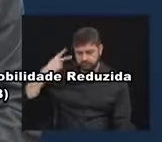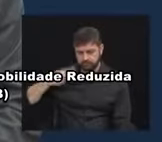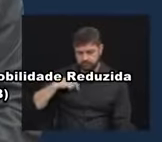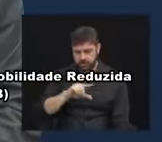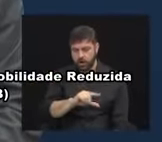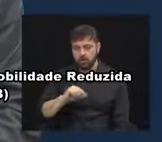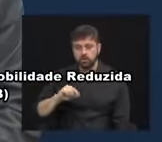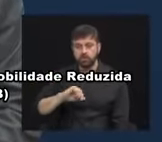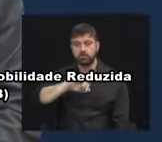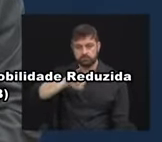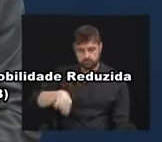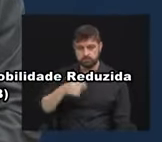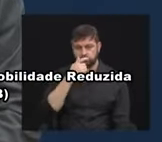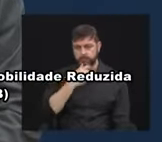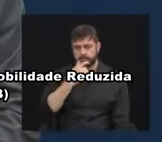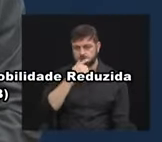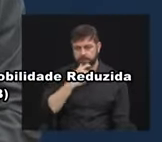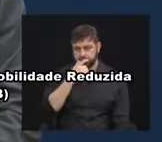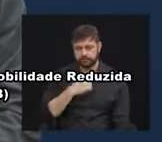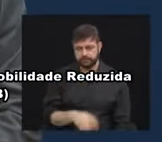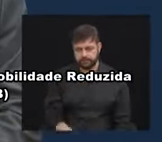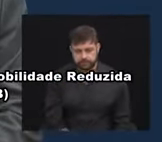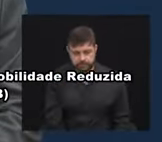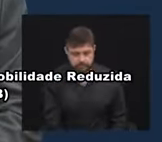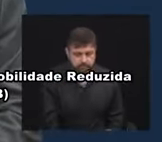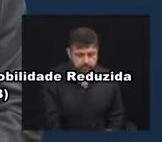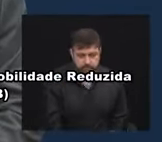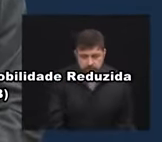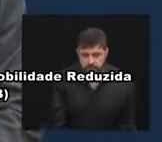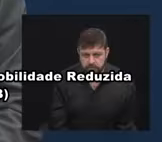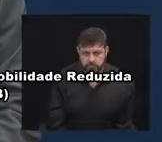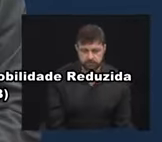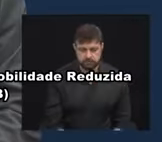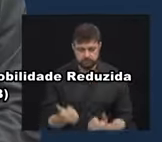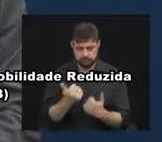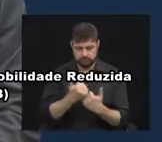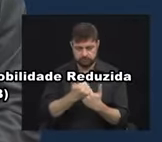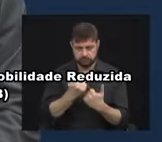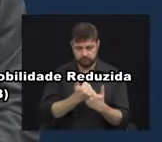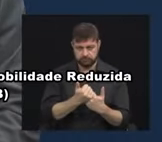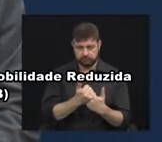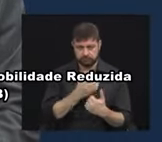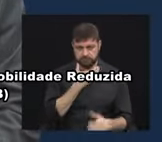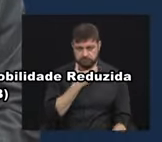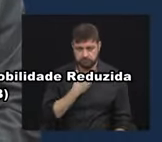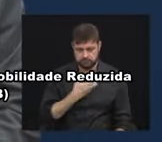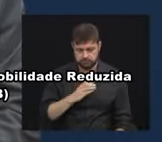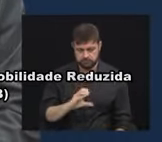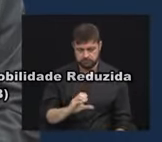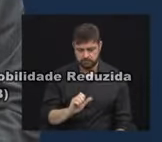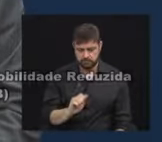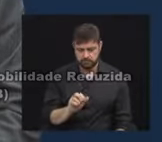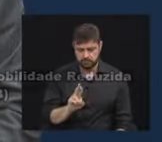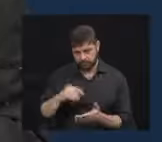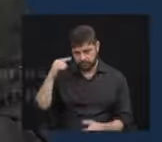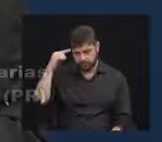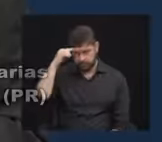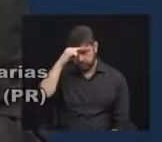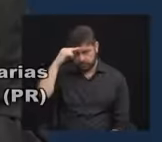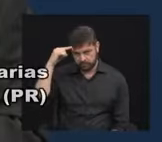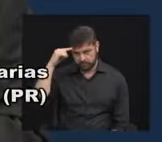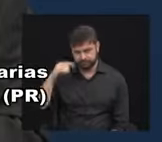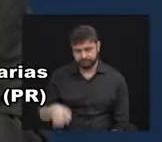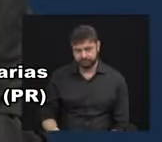Permanente das Pessoas com Deficiência Física e Mobilidade Reduzida, a presidência também continua com o vereador Jorge da Farmácia.